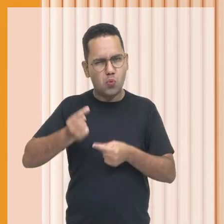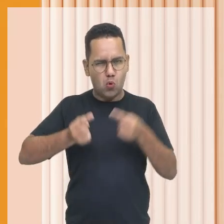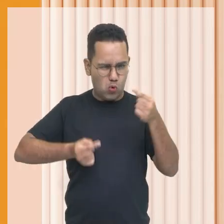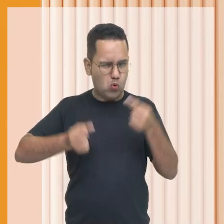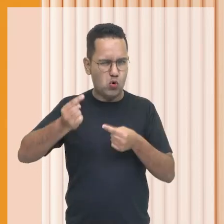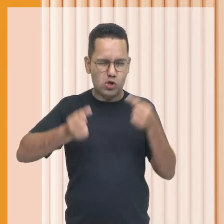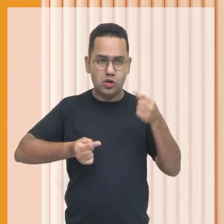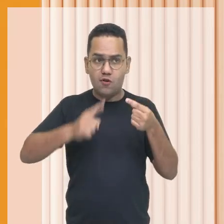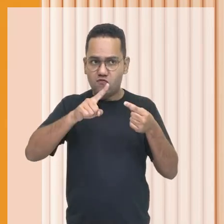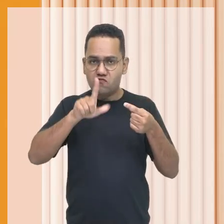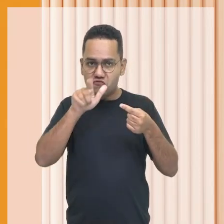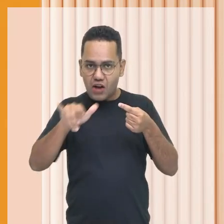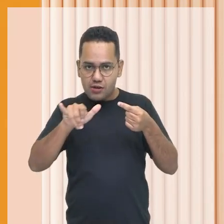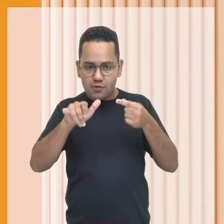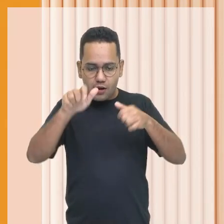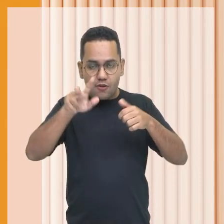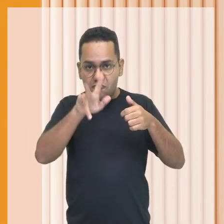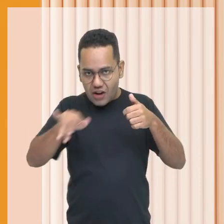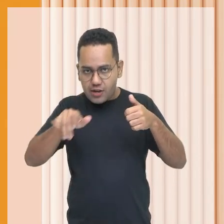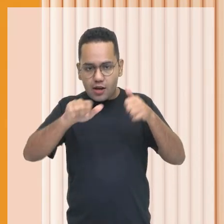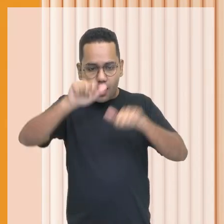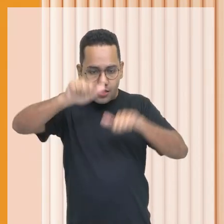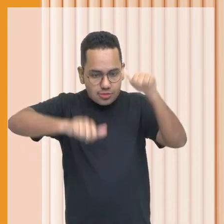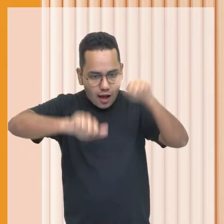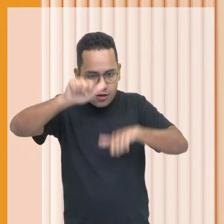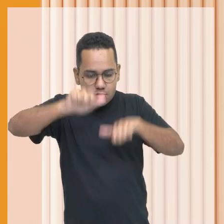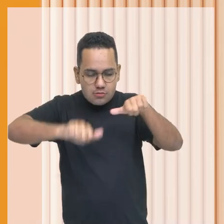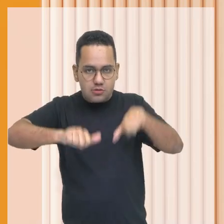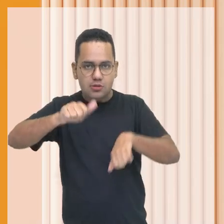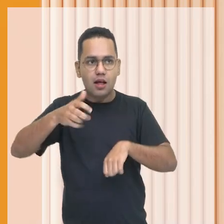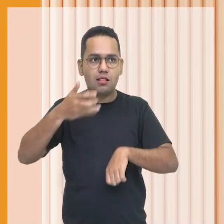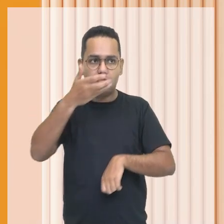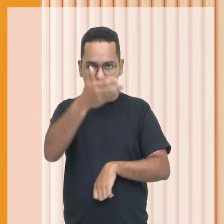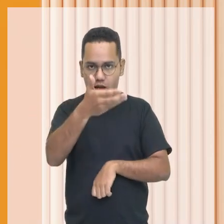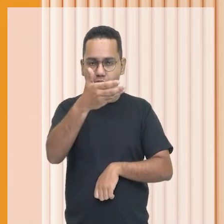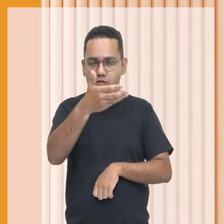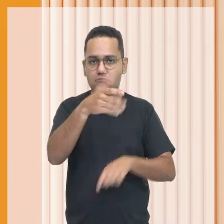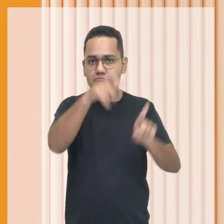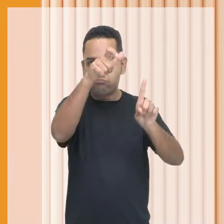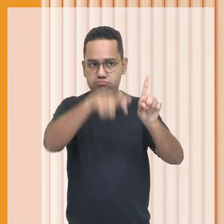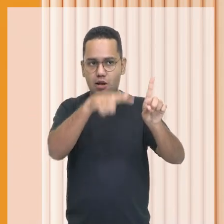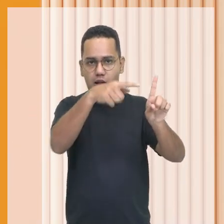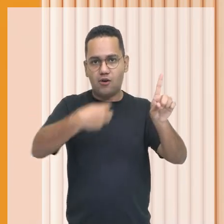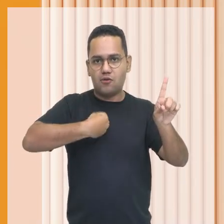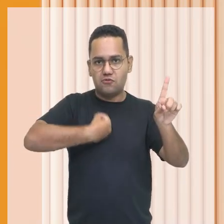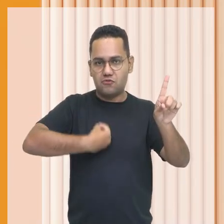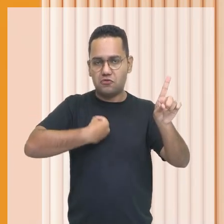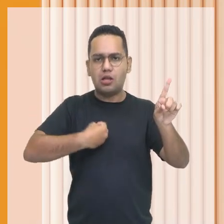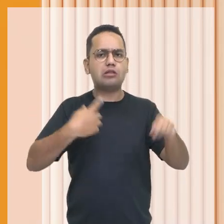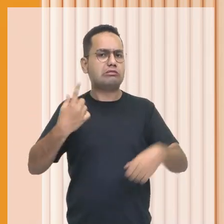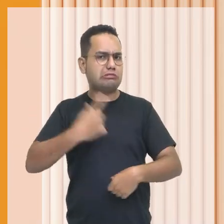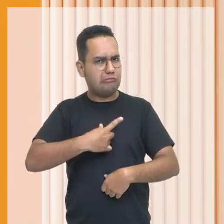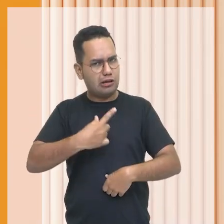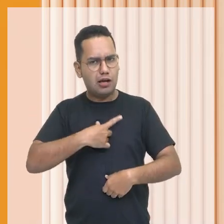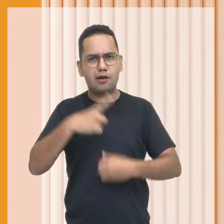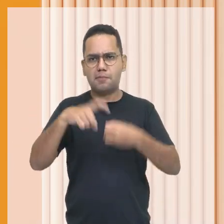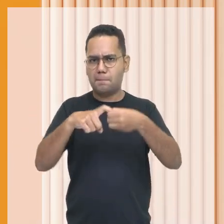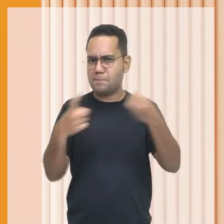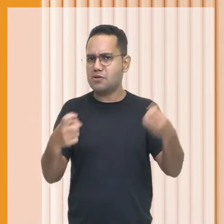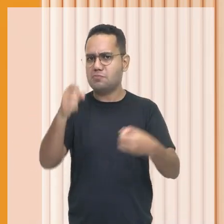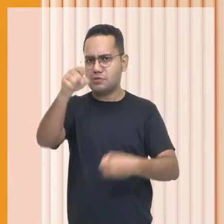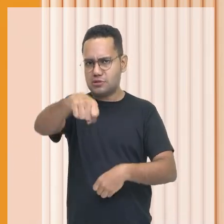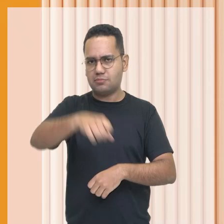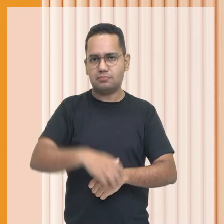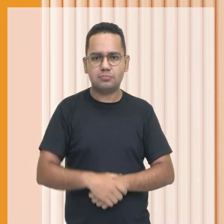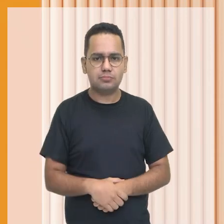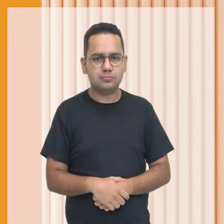de inquérito, vai ganhar força. E a ideia do impeachment de Collor é inevitável. Ele vai ser afastado,